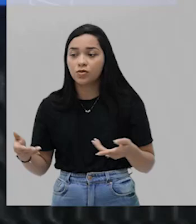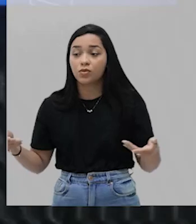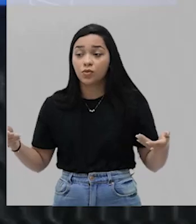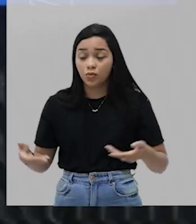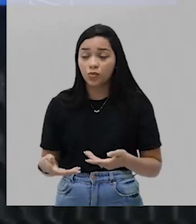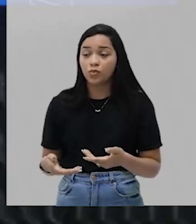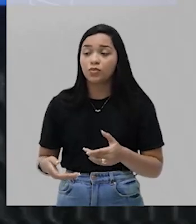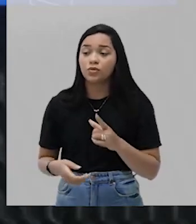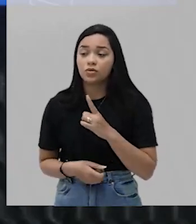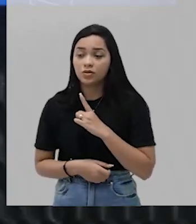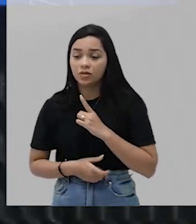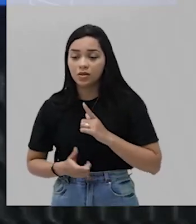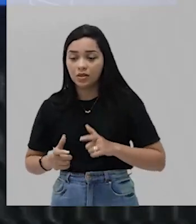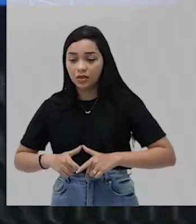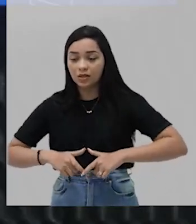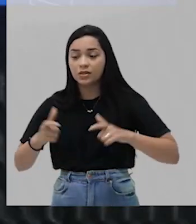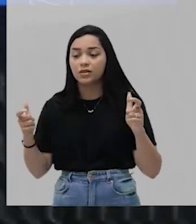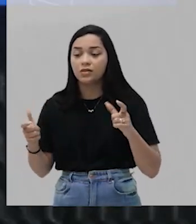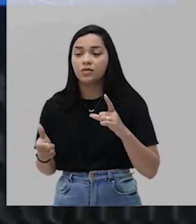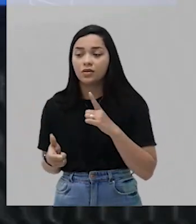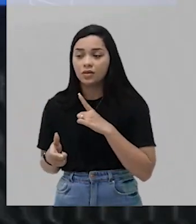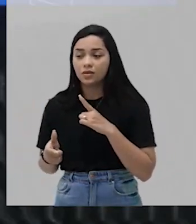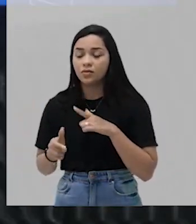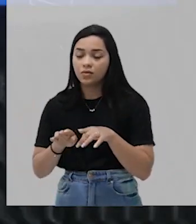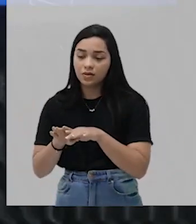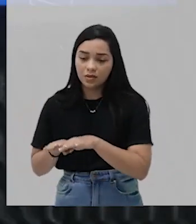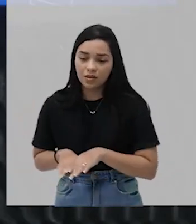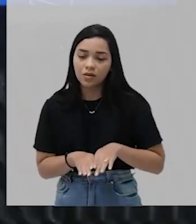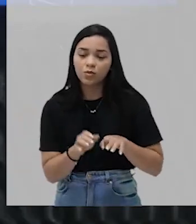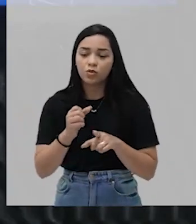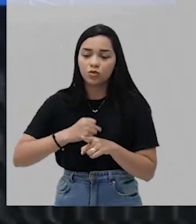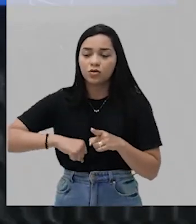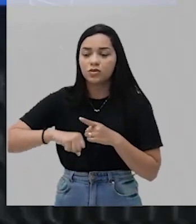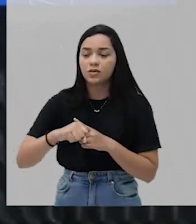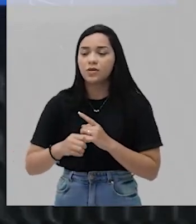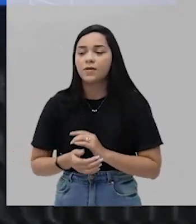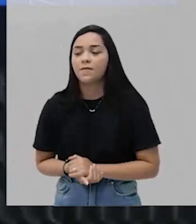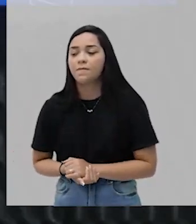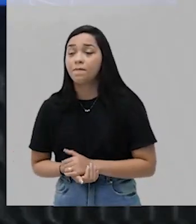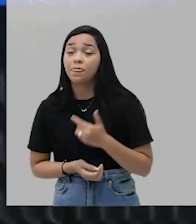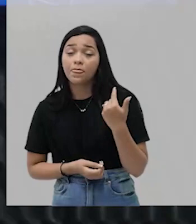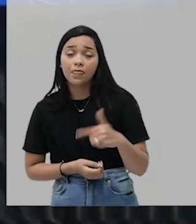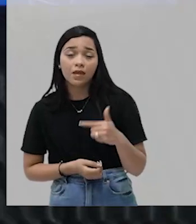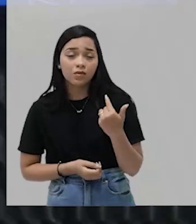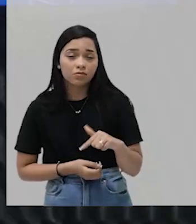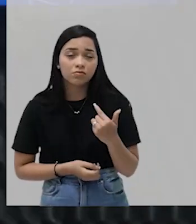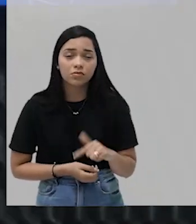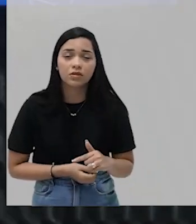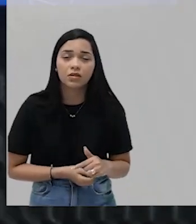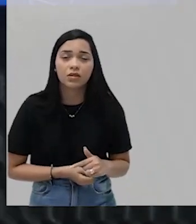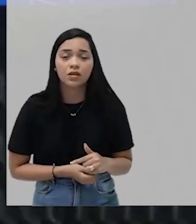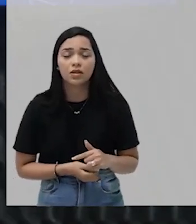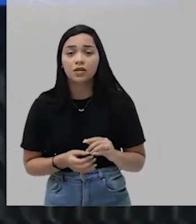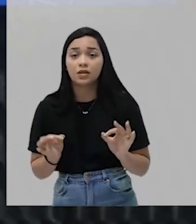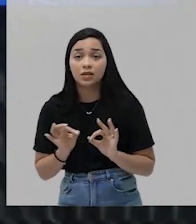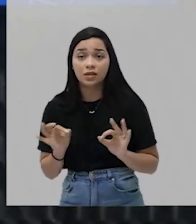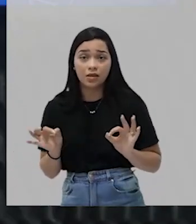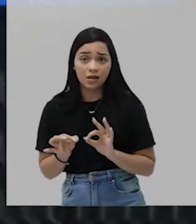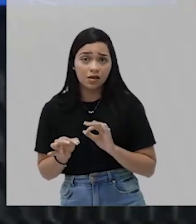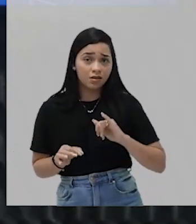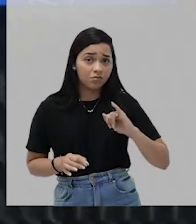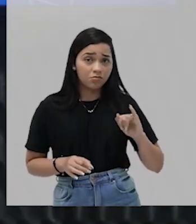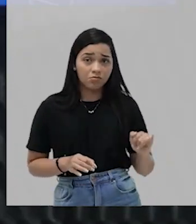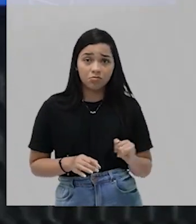atual, crescendo com equilíbrio social. Não tem a mínima